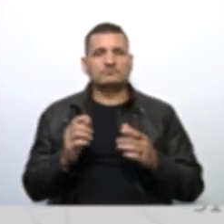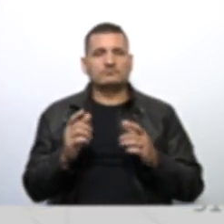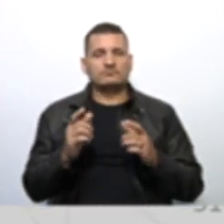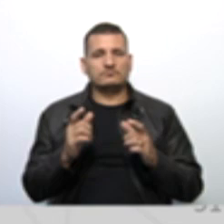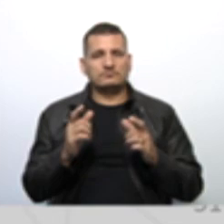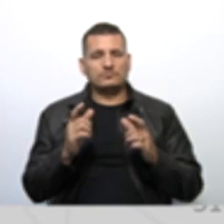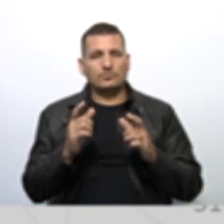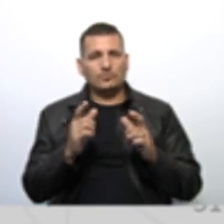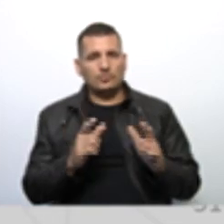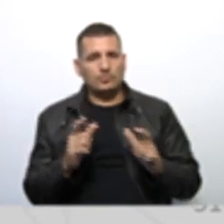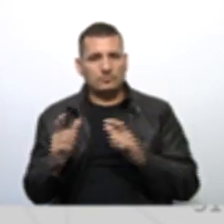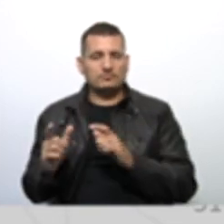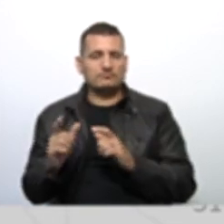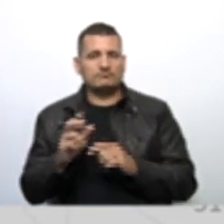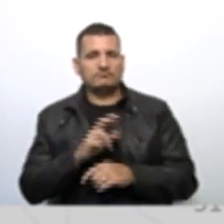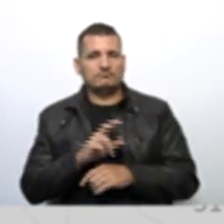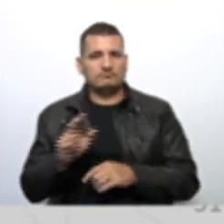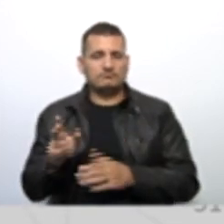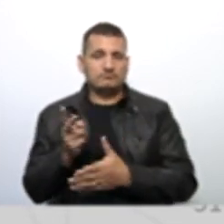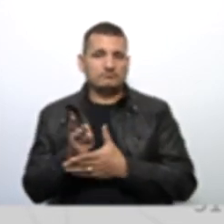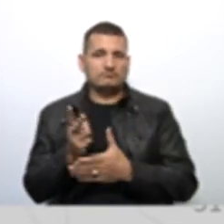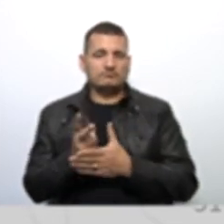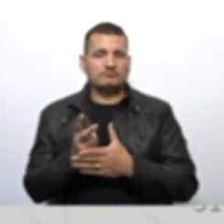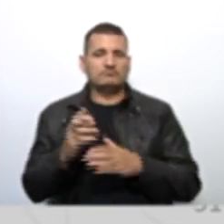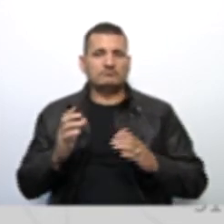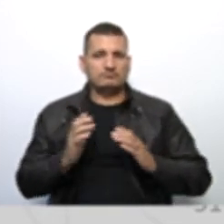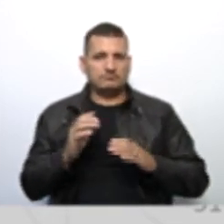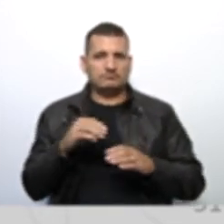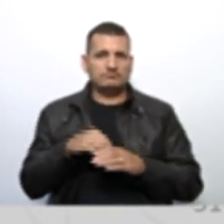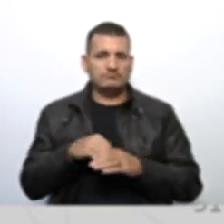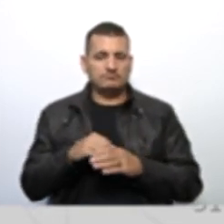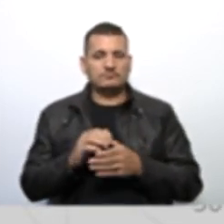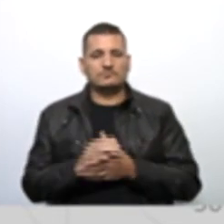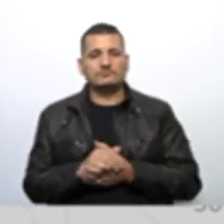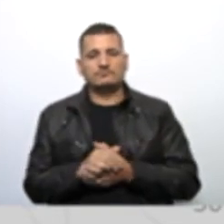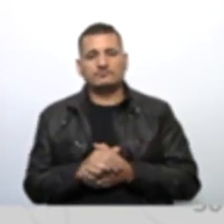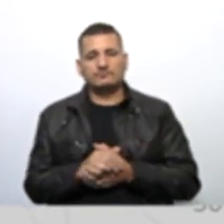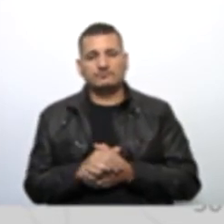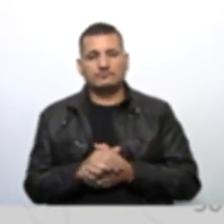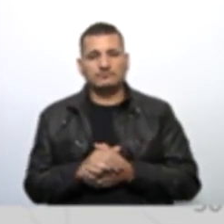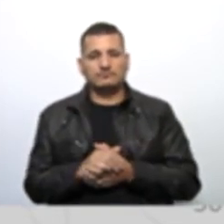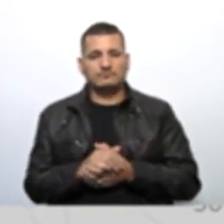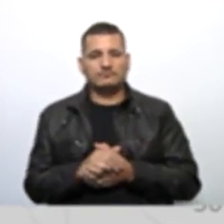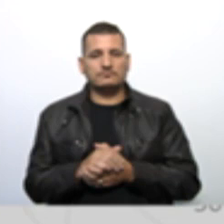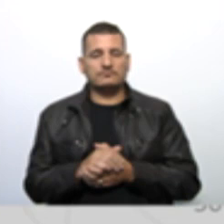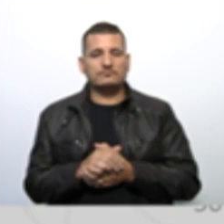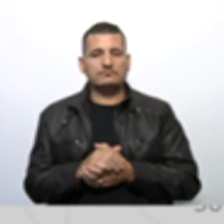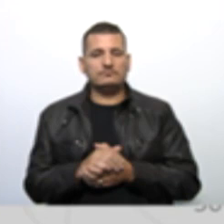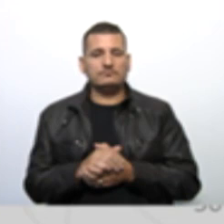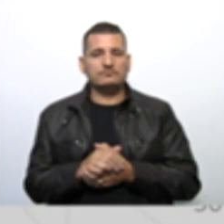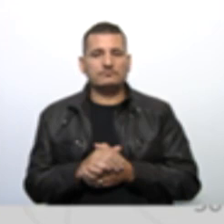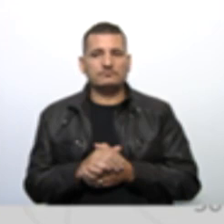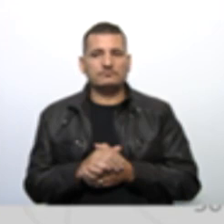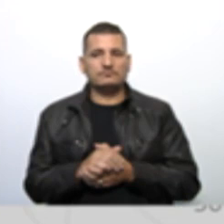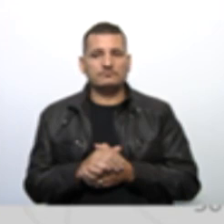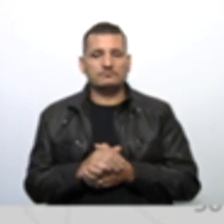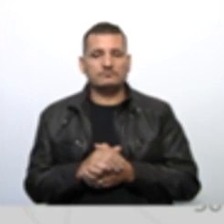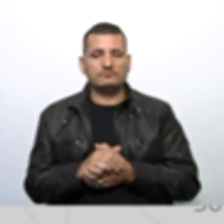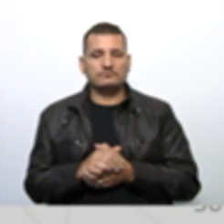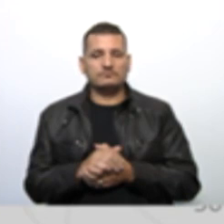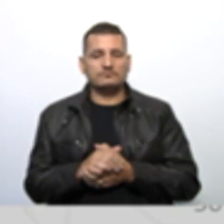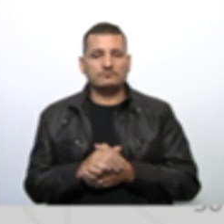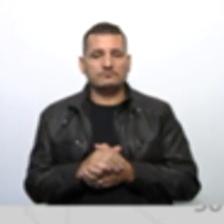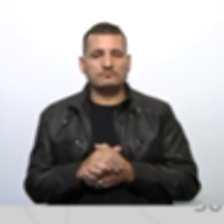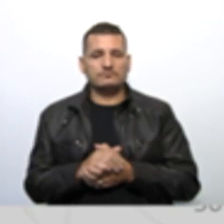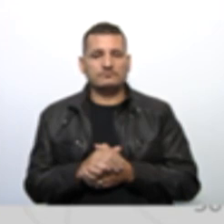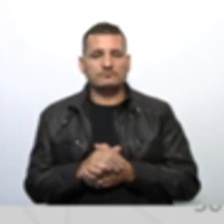locais diferentes dentro da mesma cidade, aí a gente utiliza. Isso, pessoal, vamos voltando aqui para essa questão aqui,